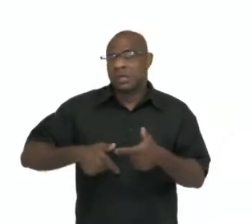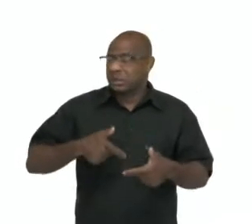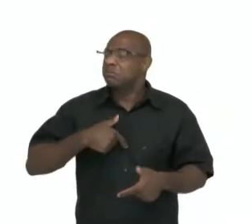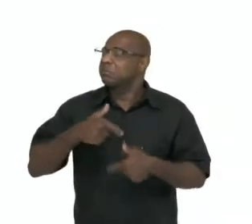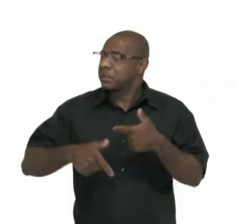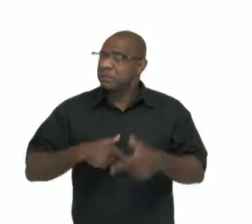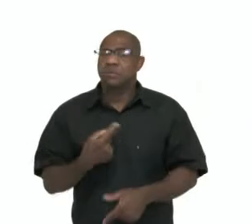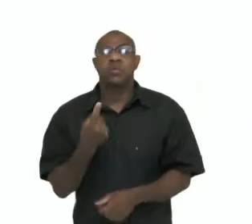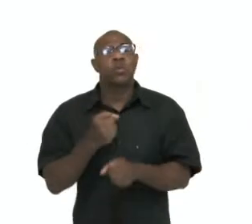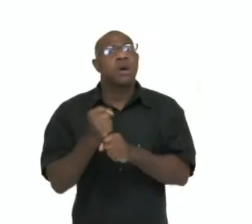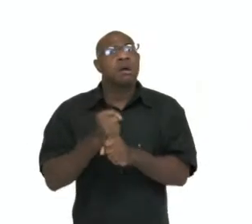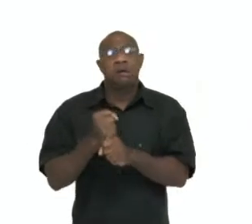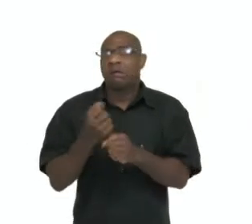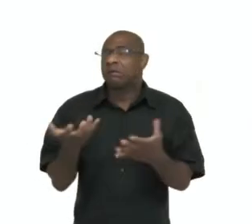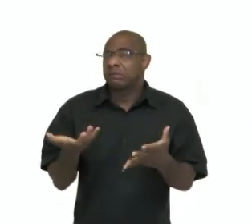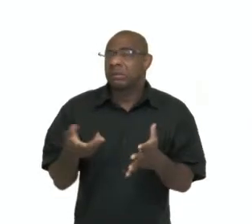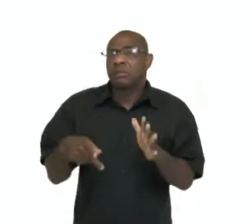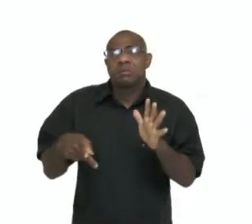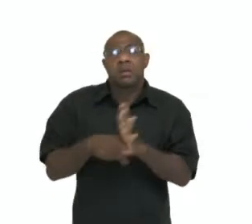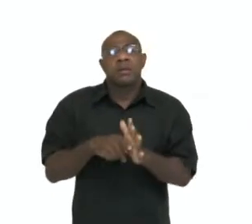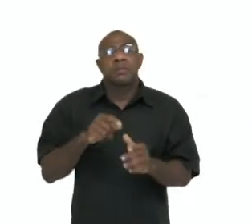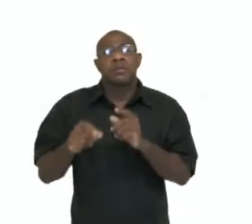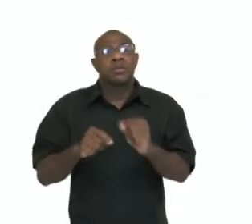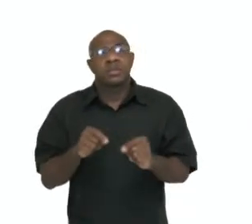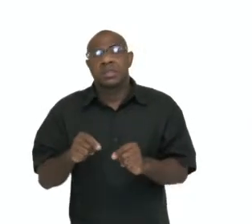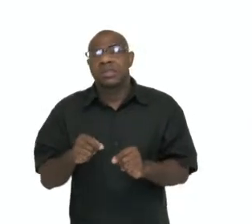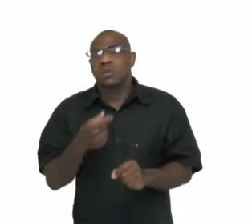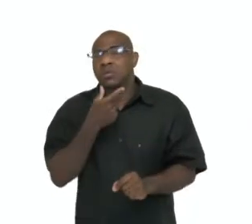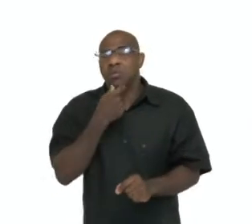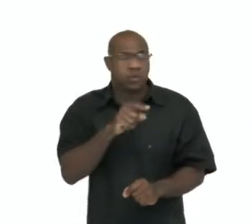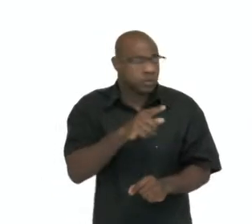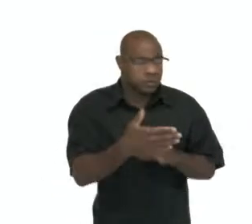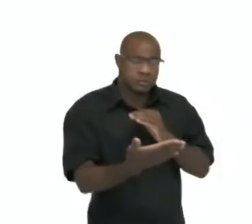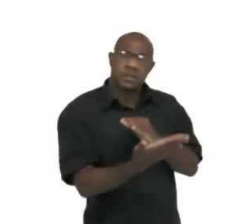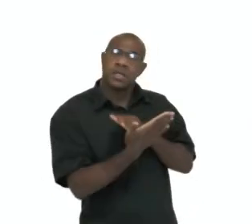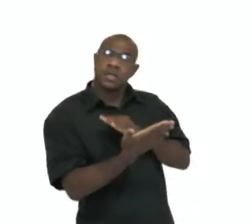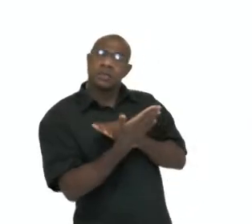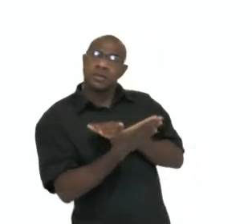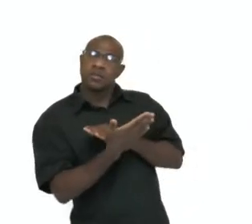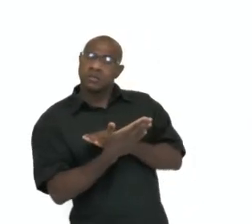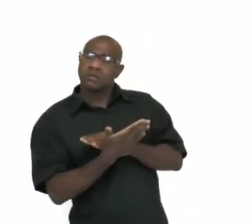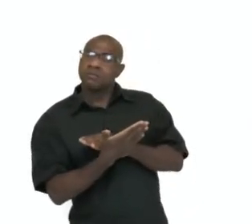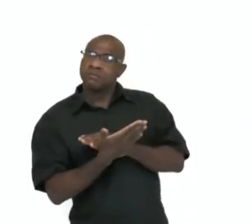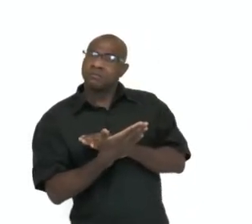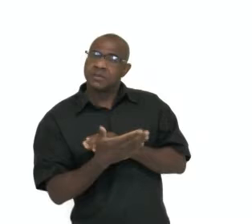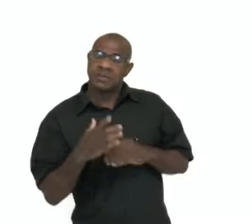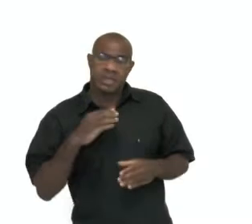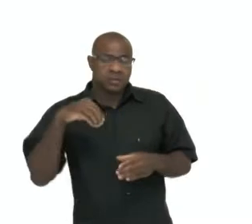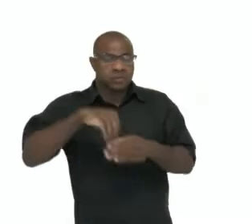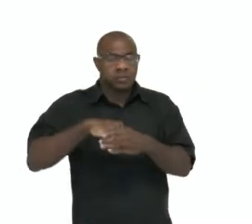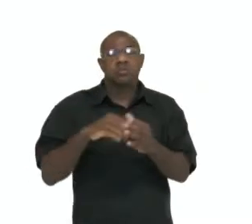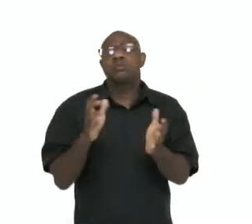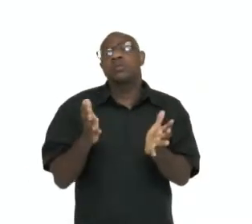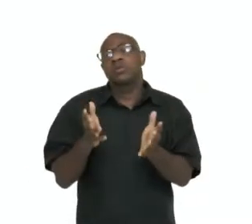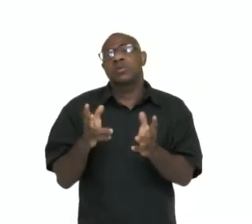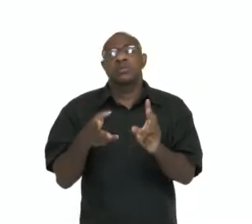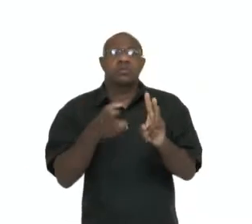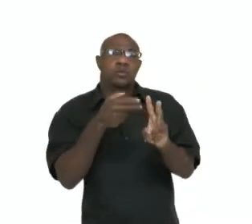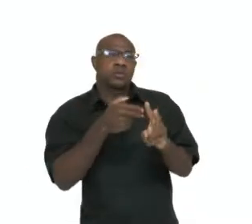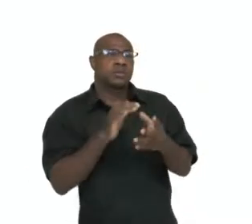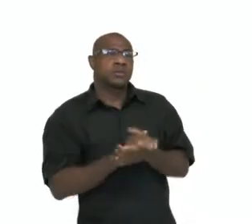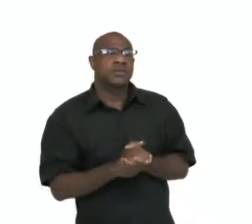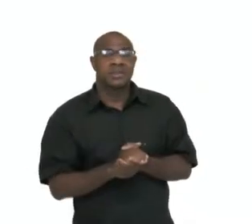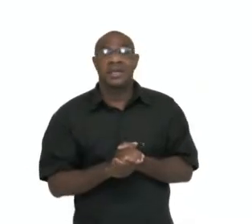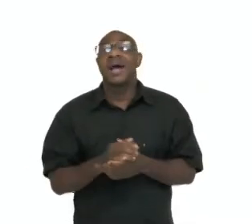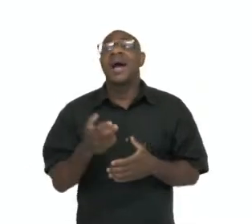mais de 1 ano e que o próprio Dr. Bowl tinha me ajudado a conquistar em defesa dos índios. Graças às cartas